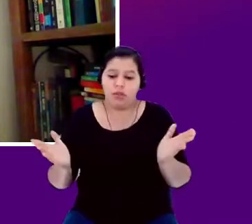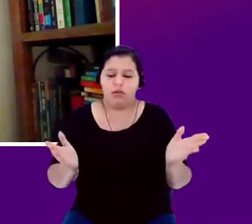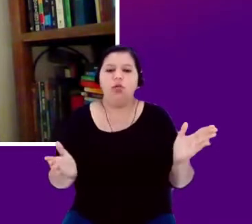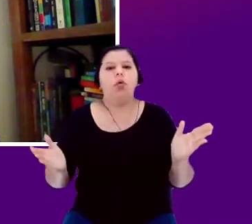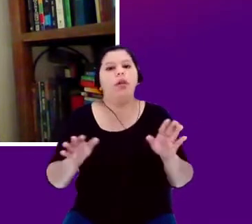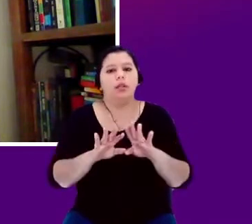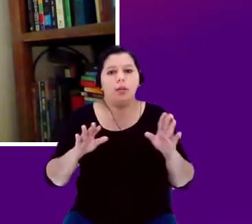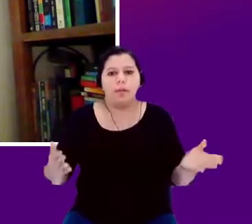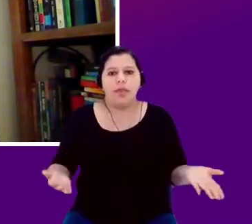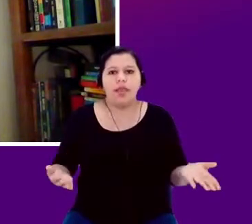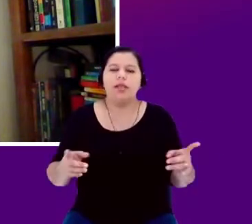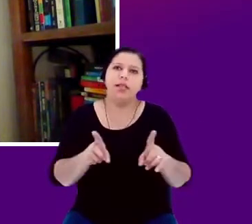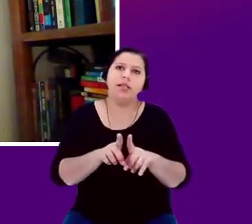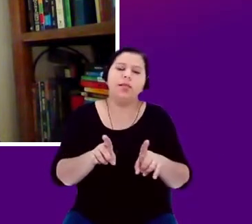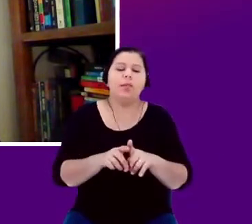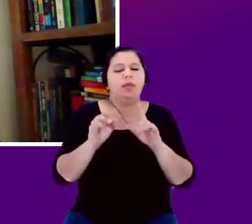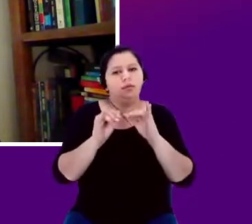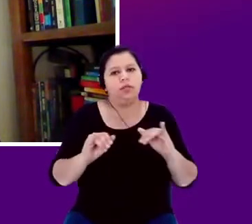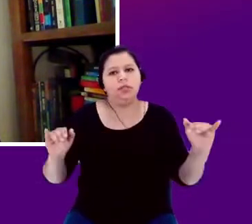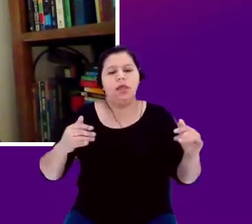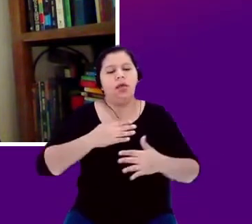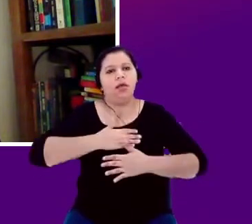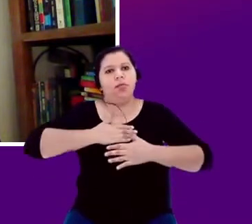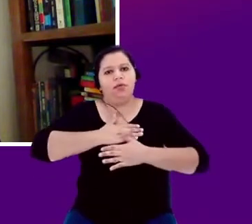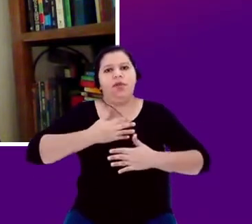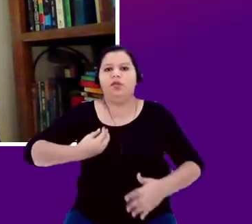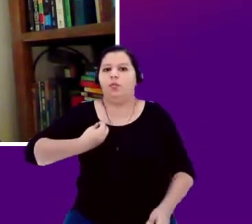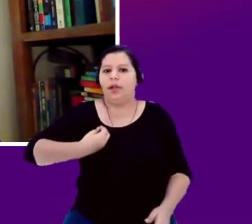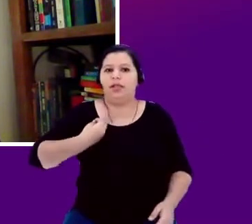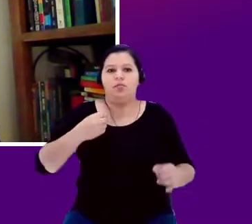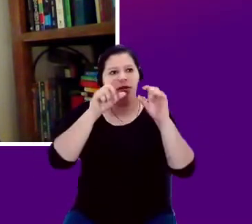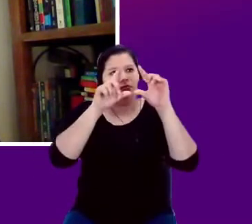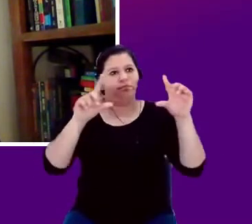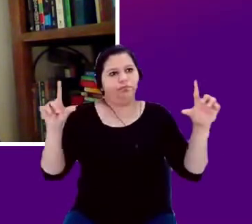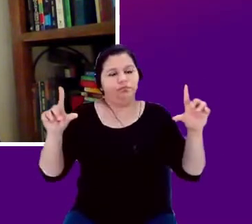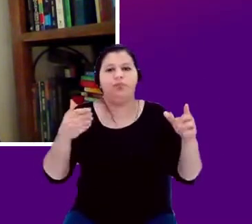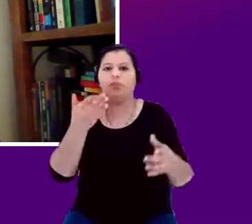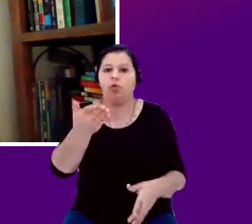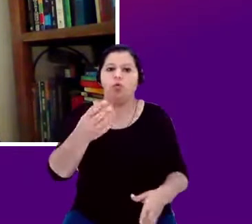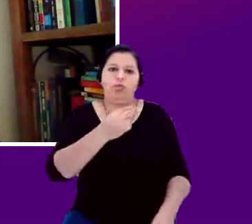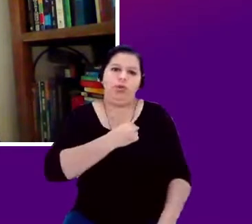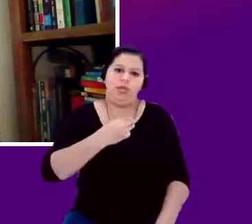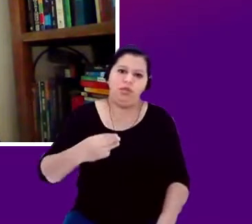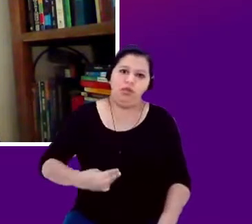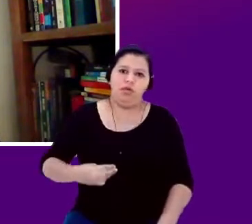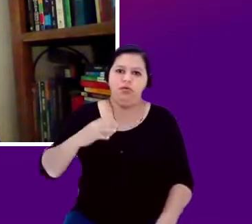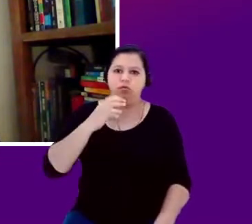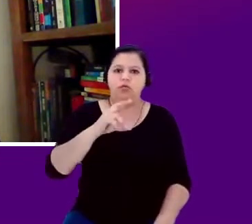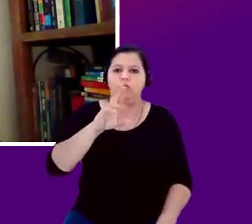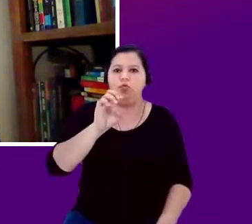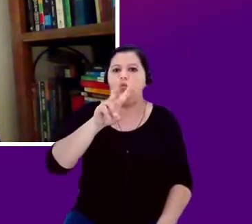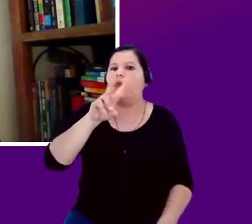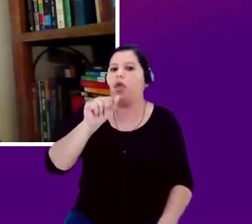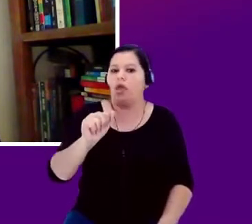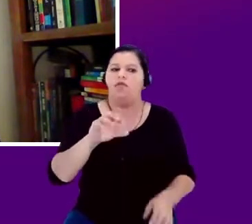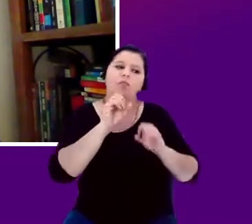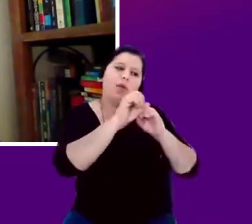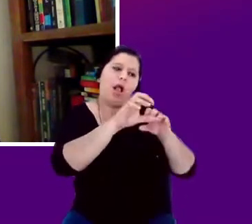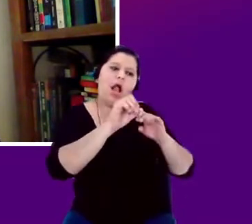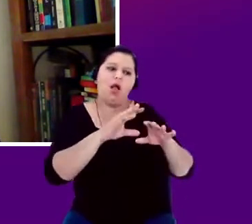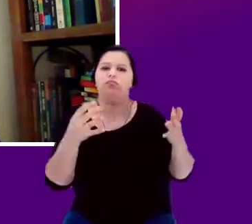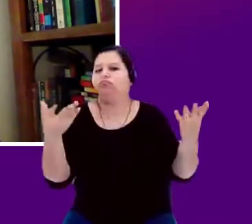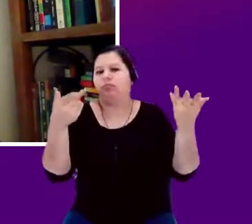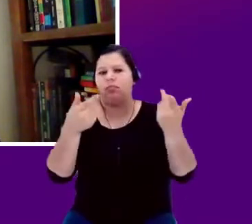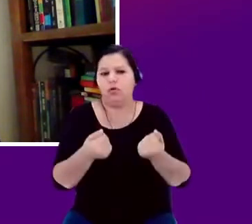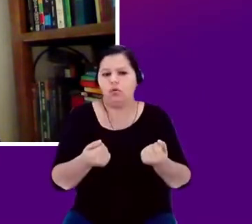Também dizer que é um privilégio participar do painel, depois de ter ouvido o ministro Cueva, que deu uma verdadeira aula, como sempre, o superintendente Vinícius,